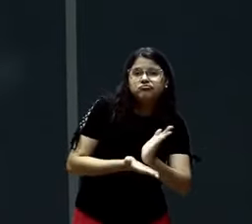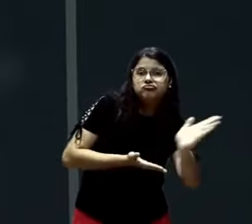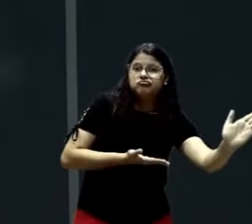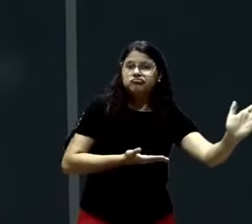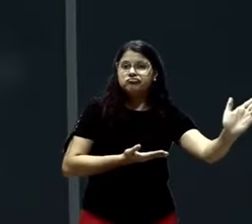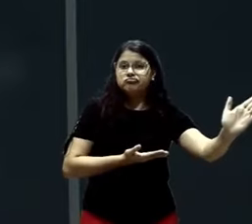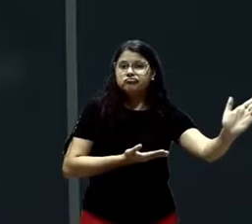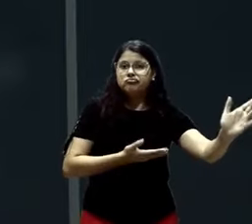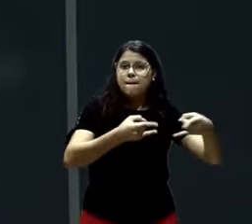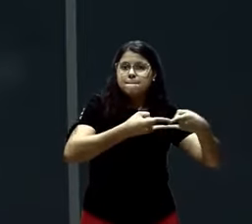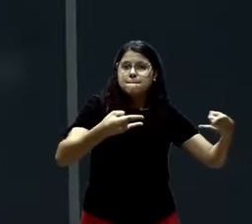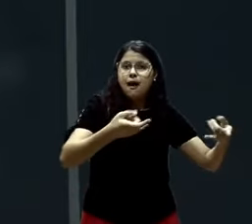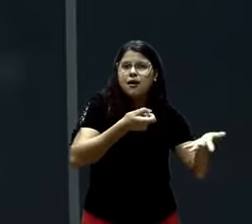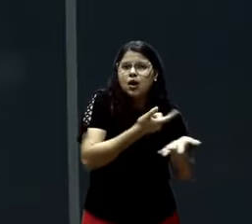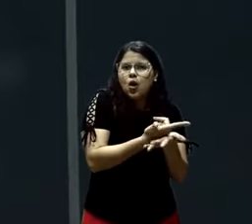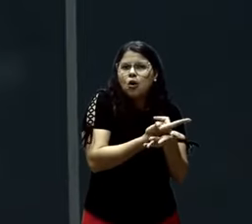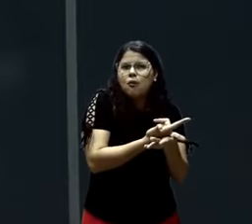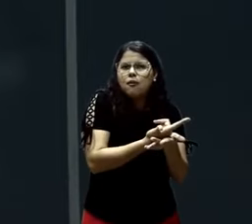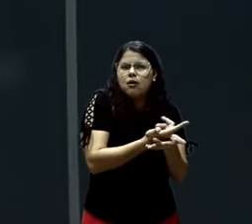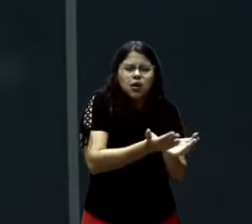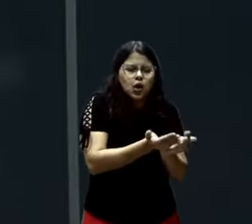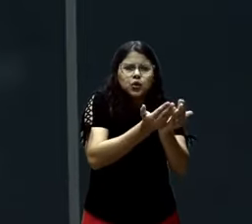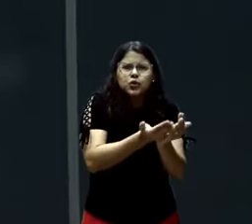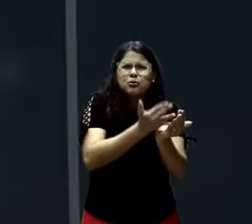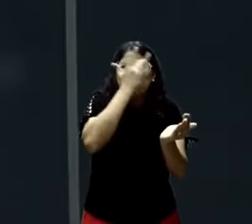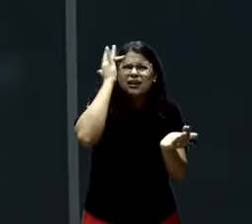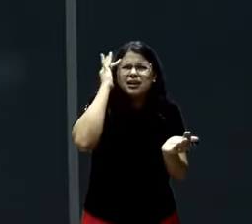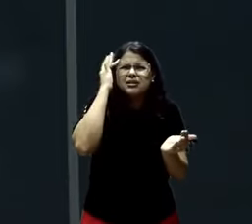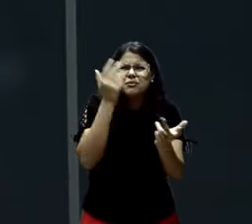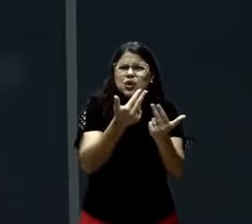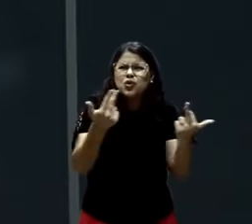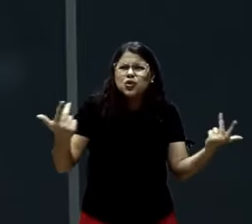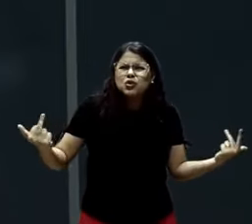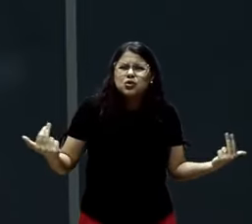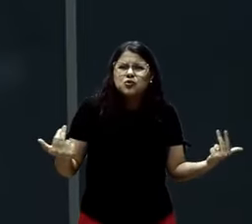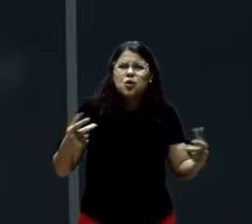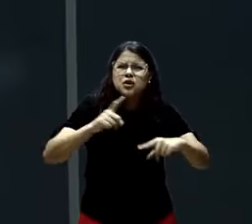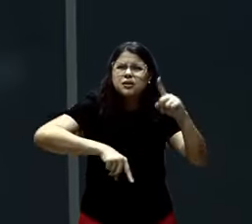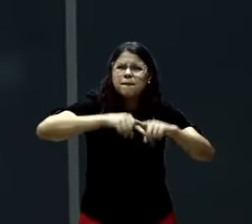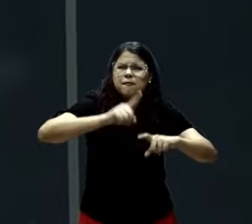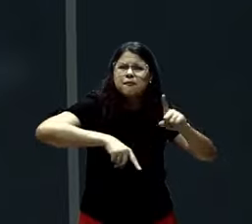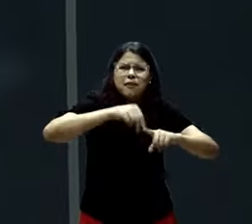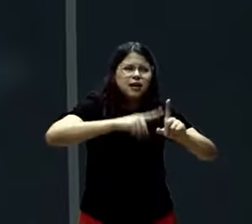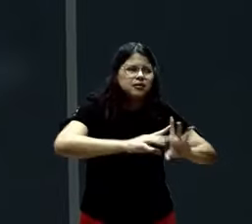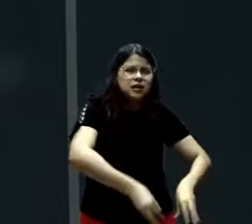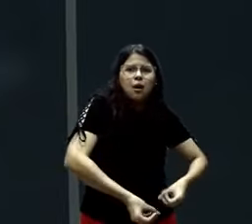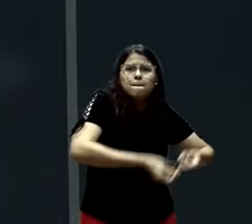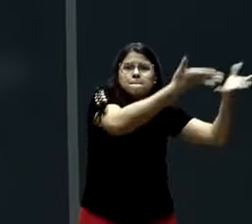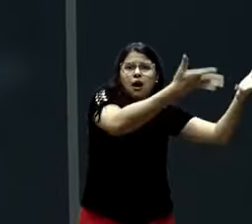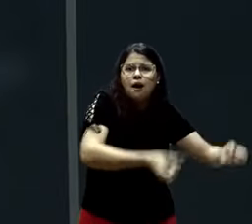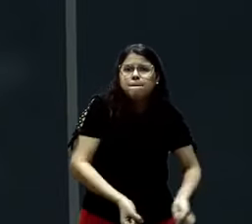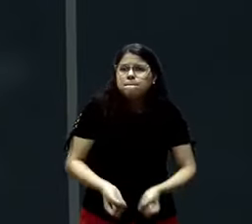comprou passagem, jogaram tudo que tinha no barco de valor dentro da água por causa de Jonas, porque